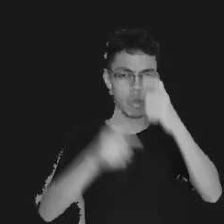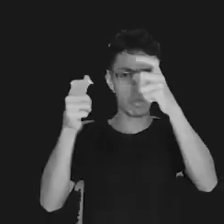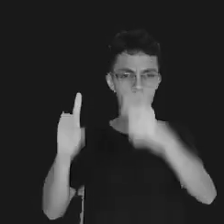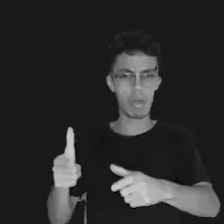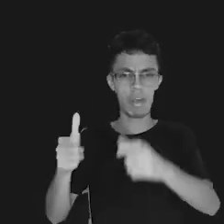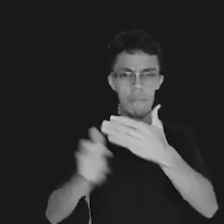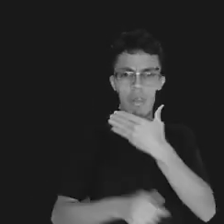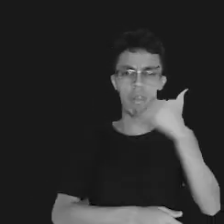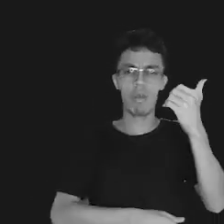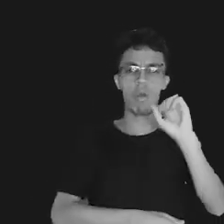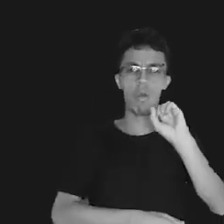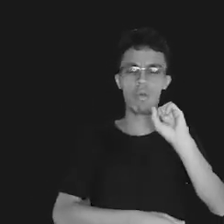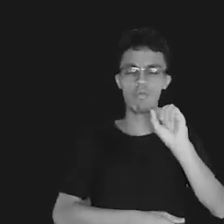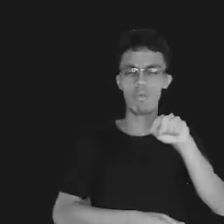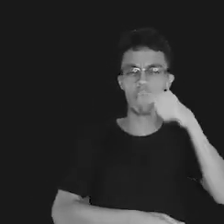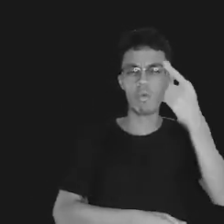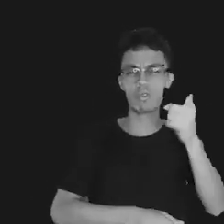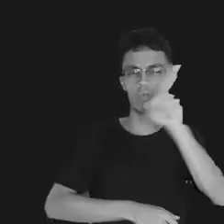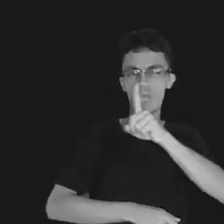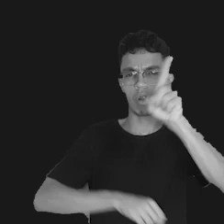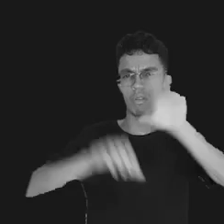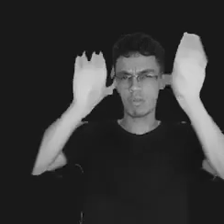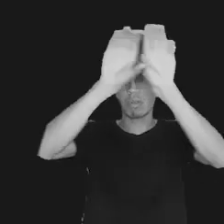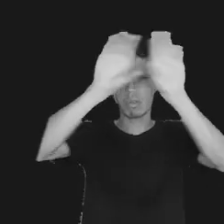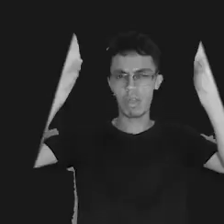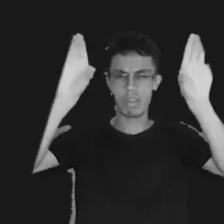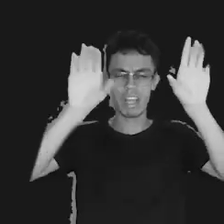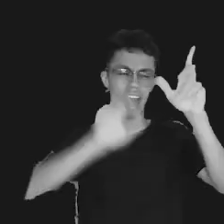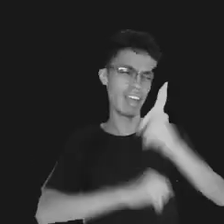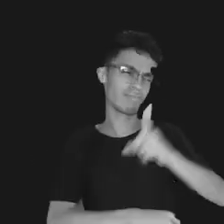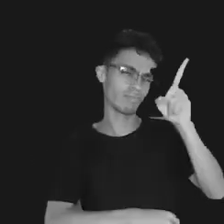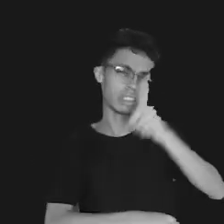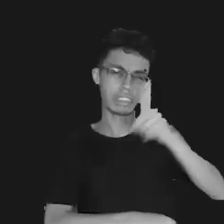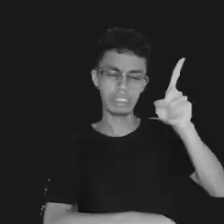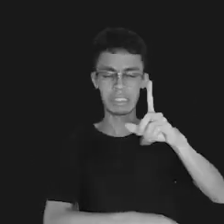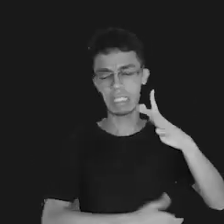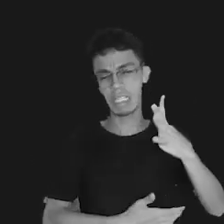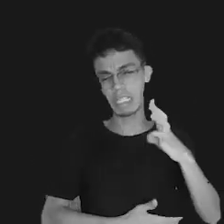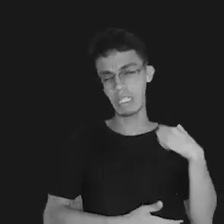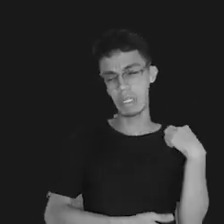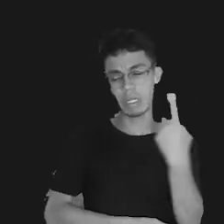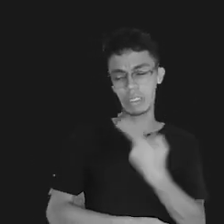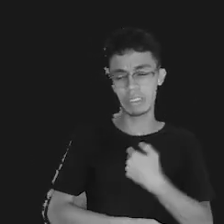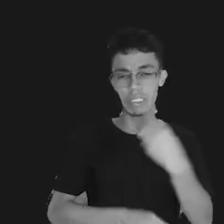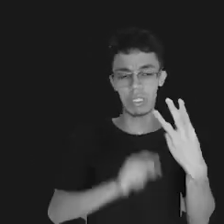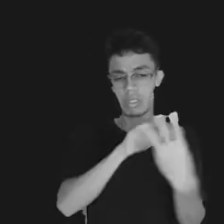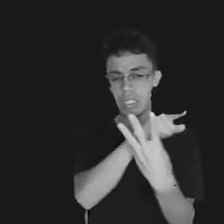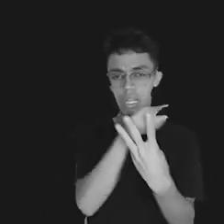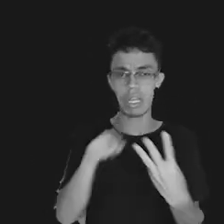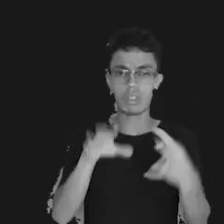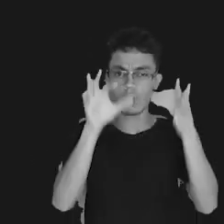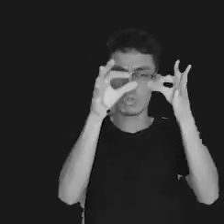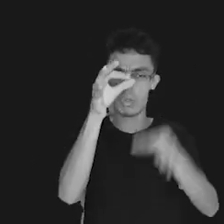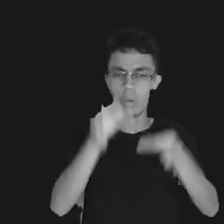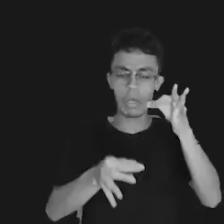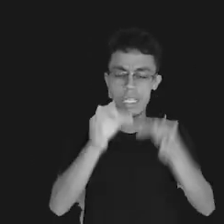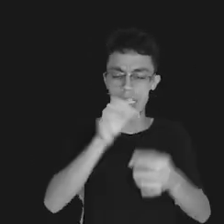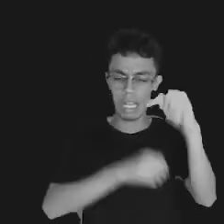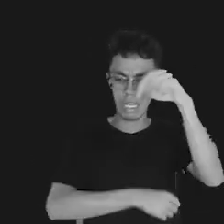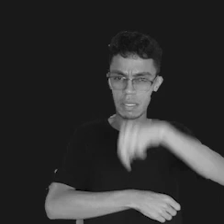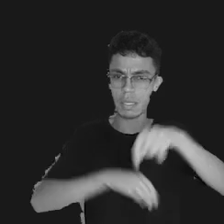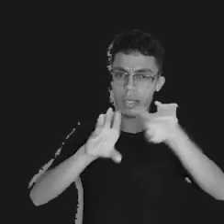Um outro que seja o céu? No céu, certamente seríamos 3 juízes. E aqui somos